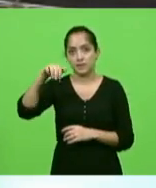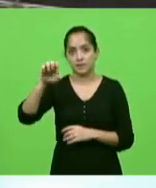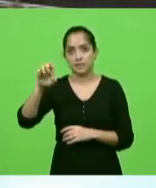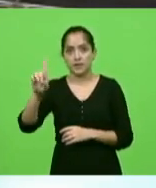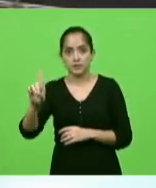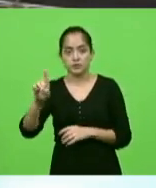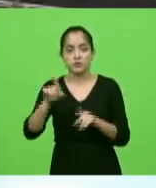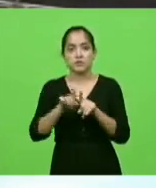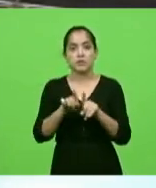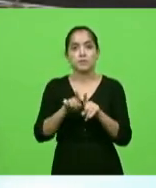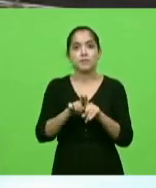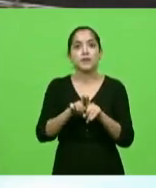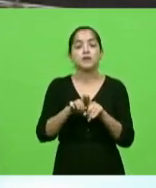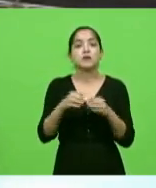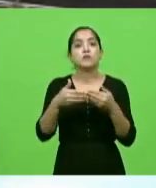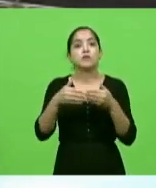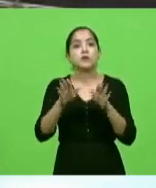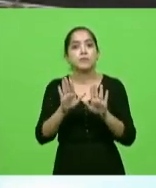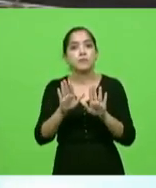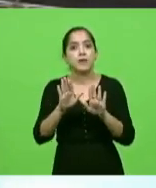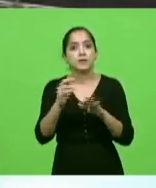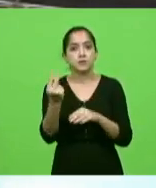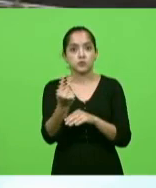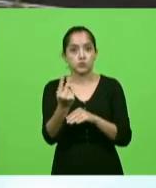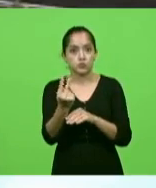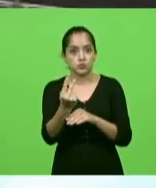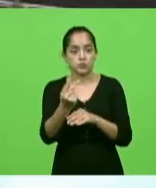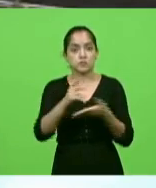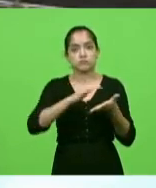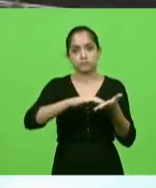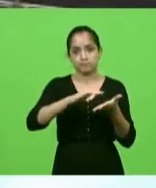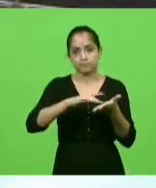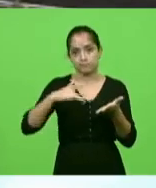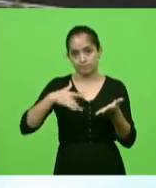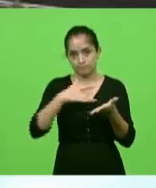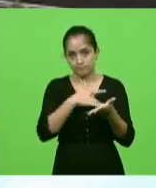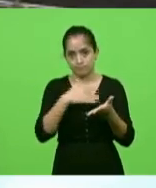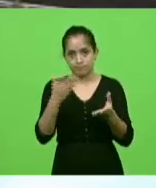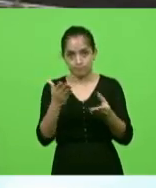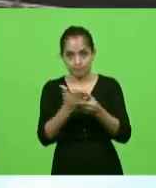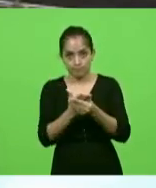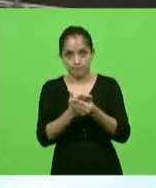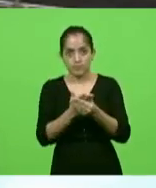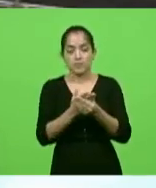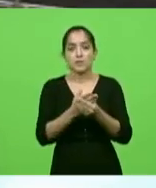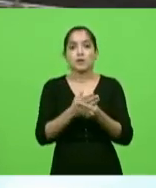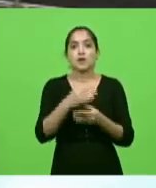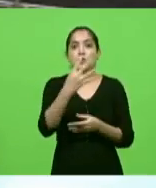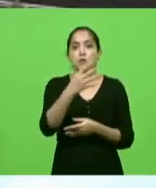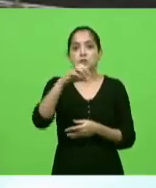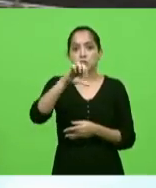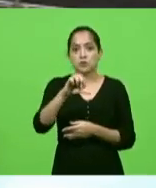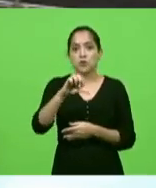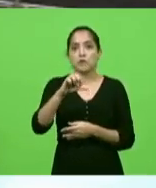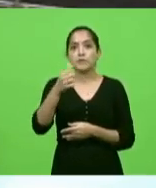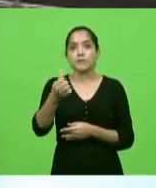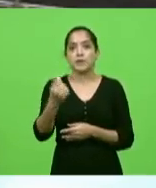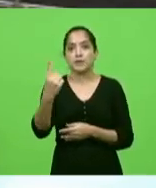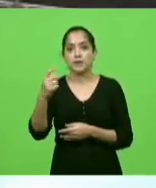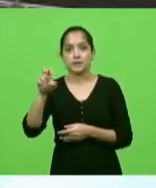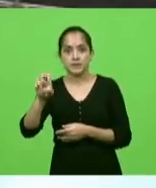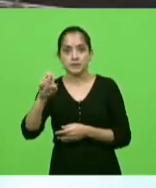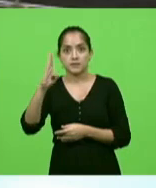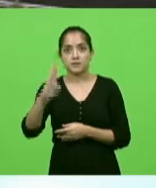E além disso foram abertas dos sindicatos novos da Secretaria de Estado da Saúde processo quatro módulos 6